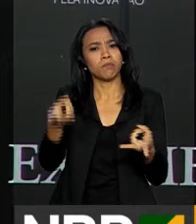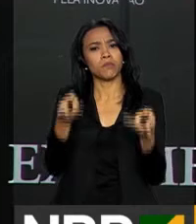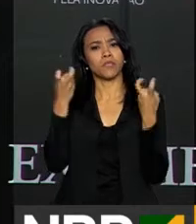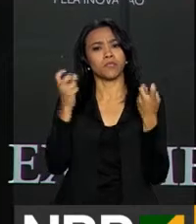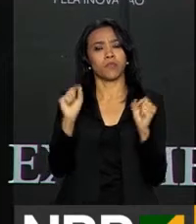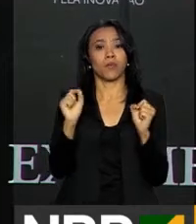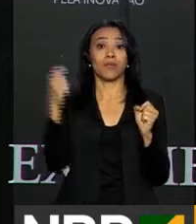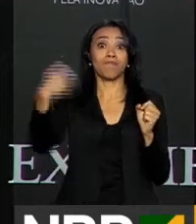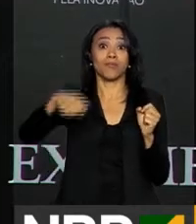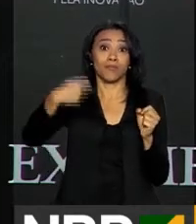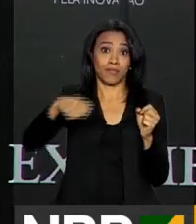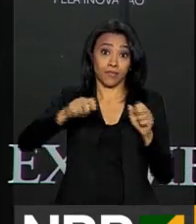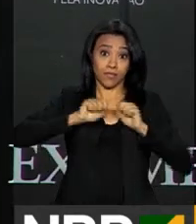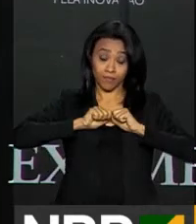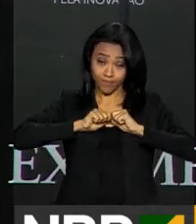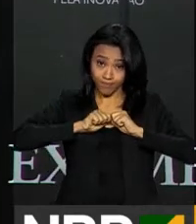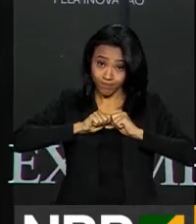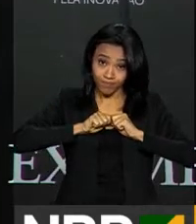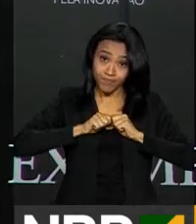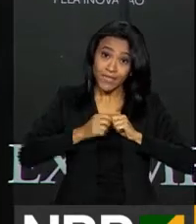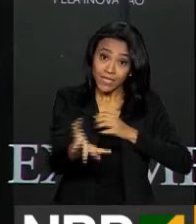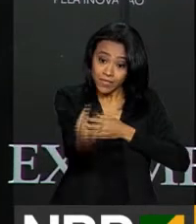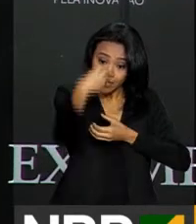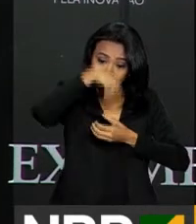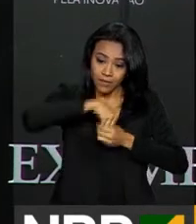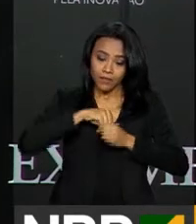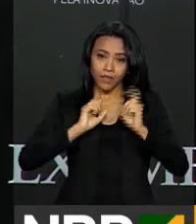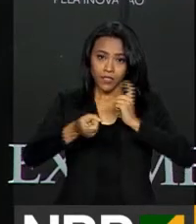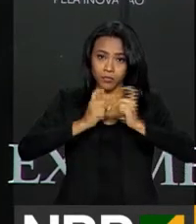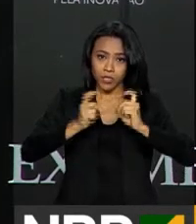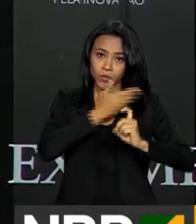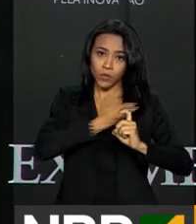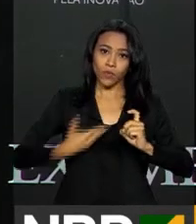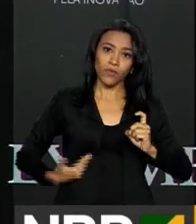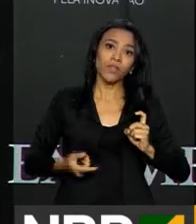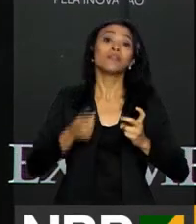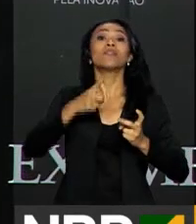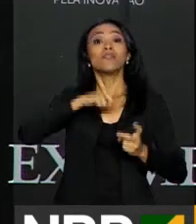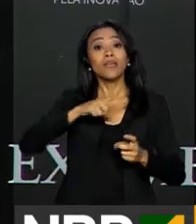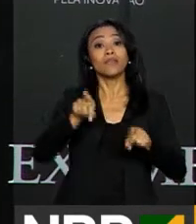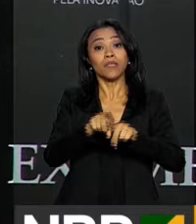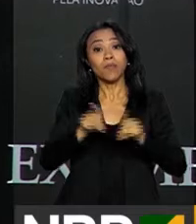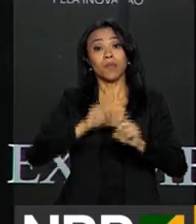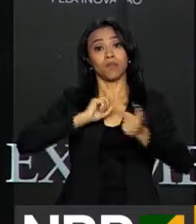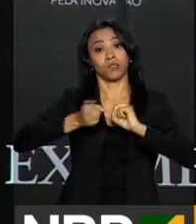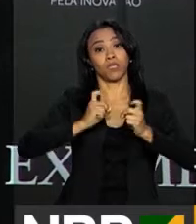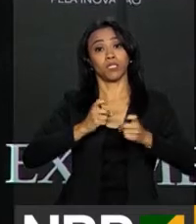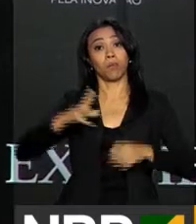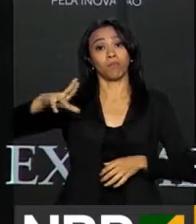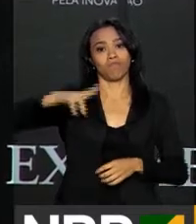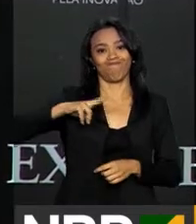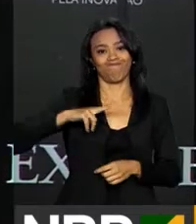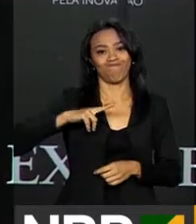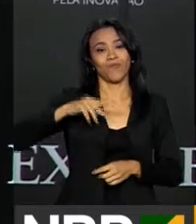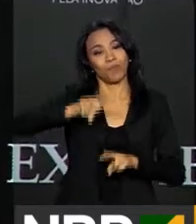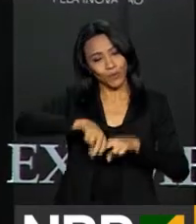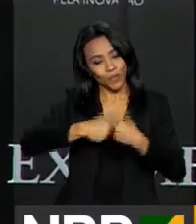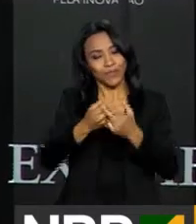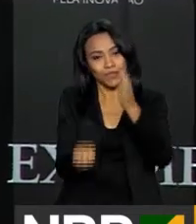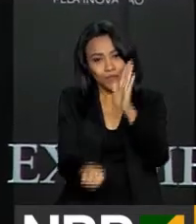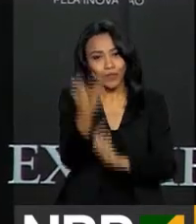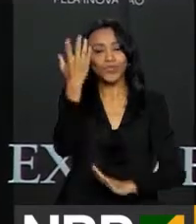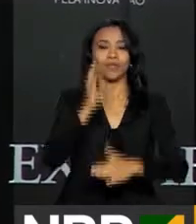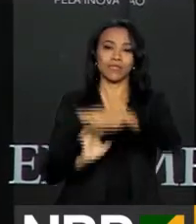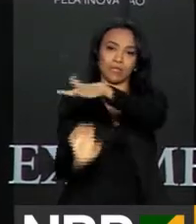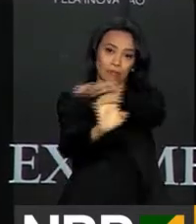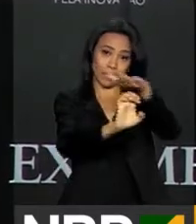trazer para o interior da administração pública a legislação de natureza privada. E daí porque criaram-se as empresas públicas e